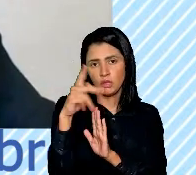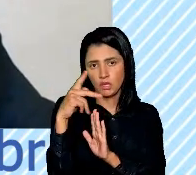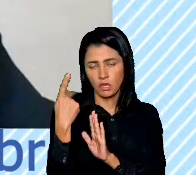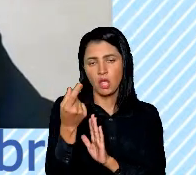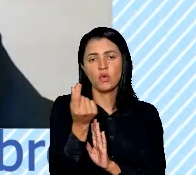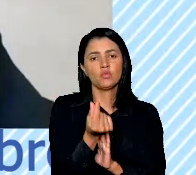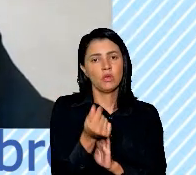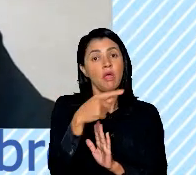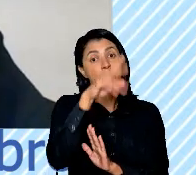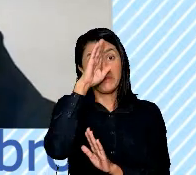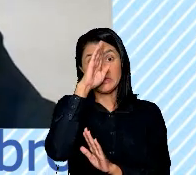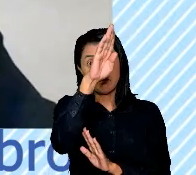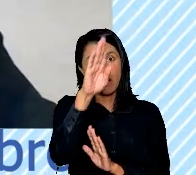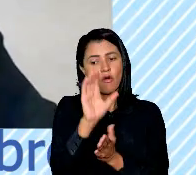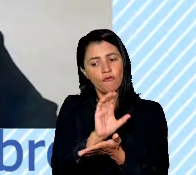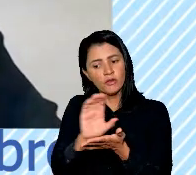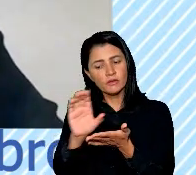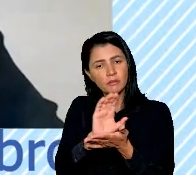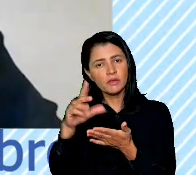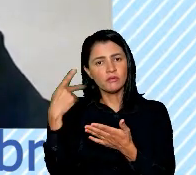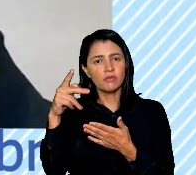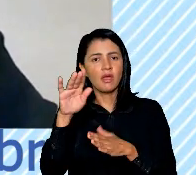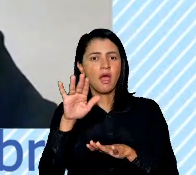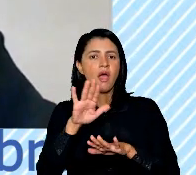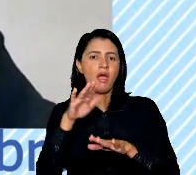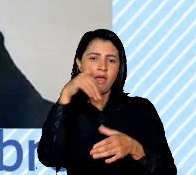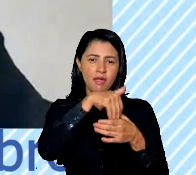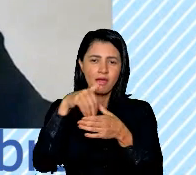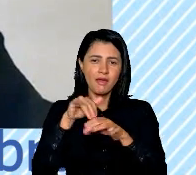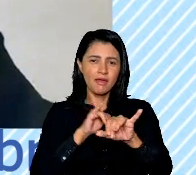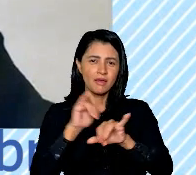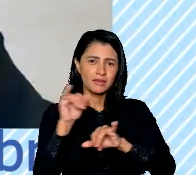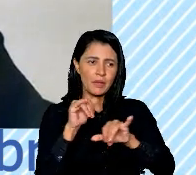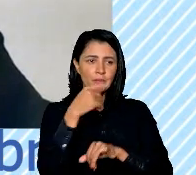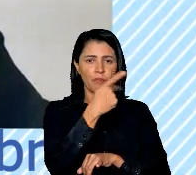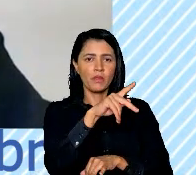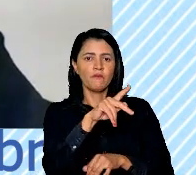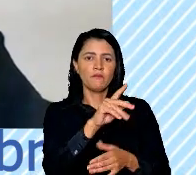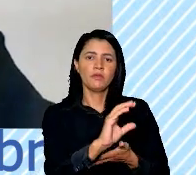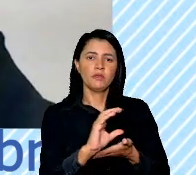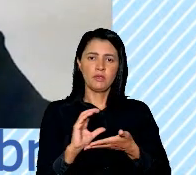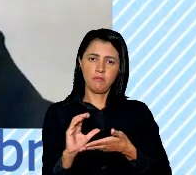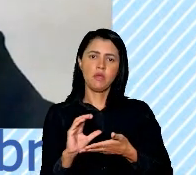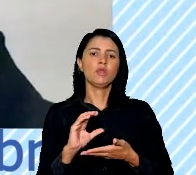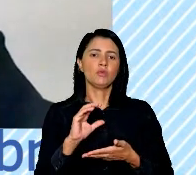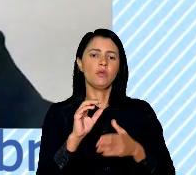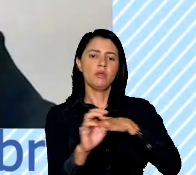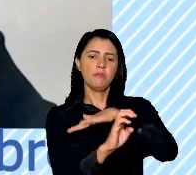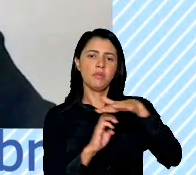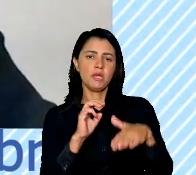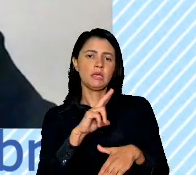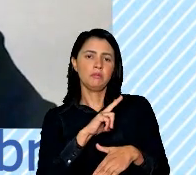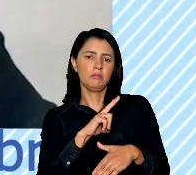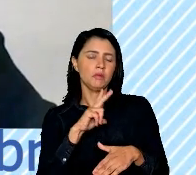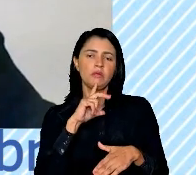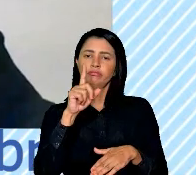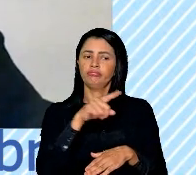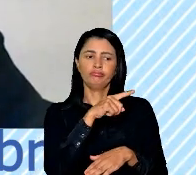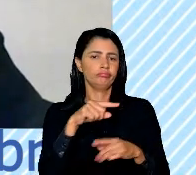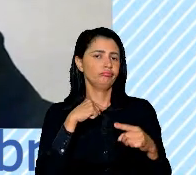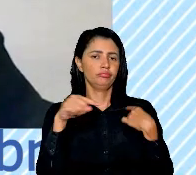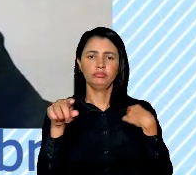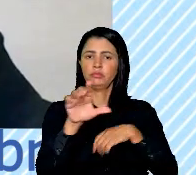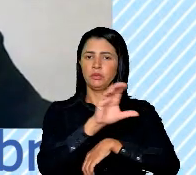principal mecanismo de financiamento das eleições, desde que o financiamento por empresas privadas foi declarado inconstitucional pelo STF. Essa decisão